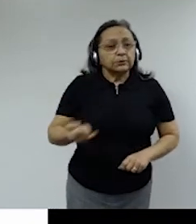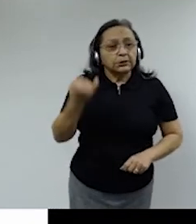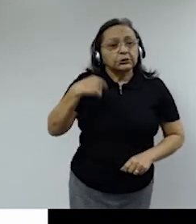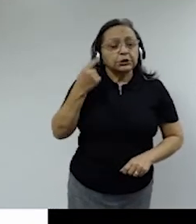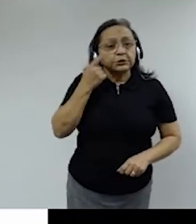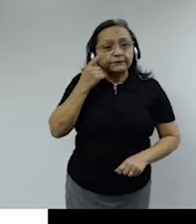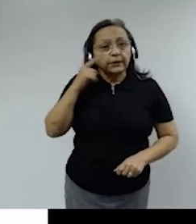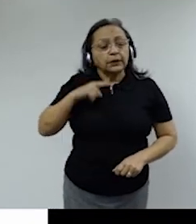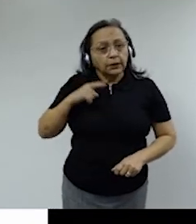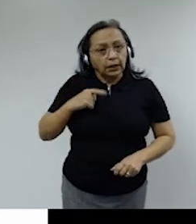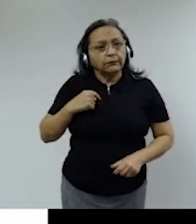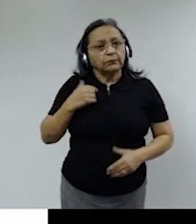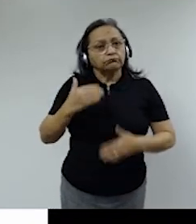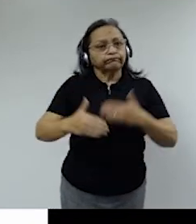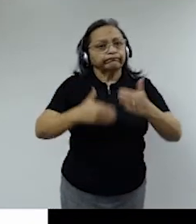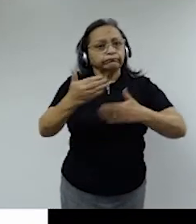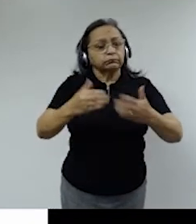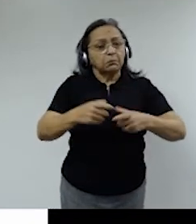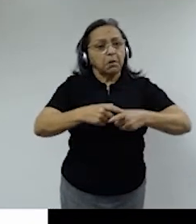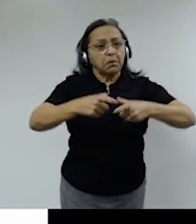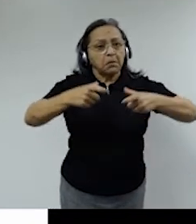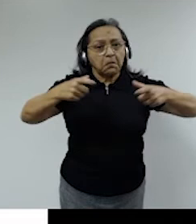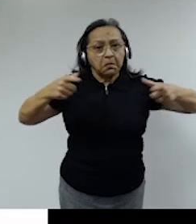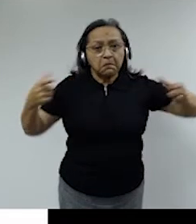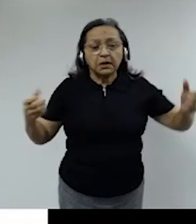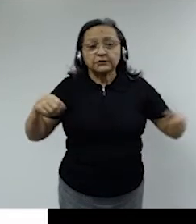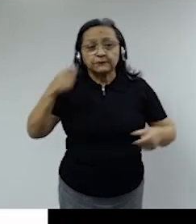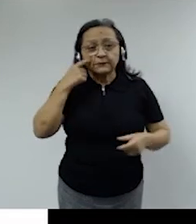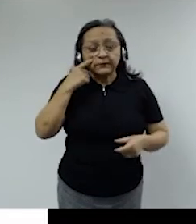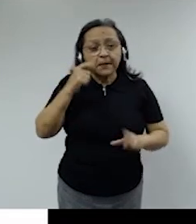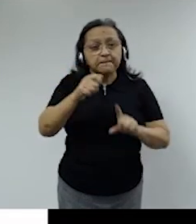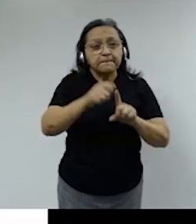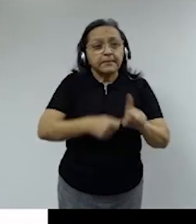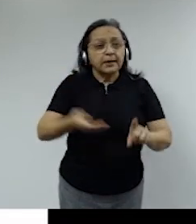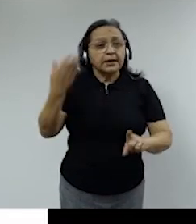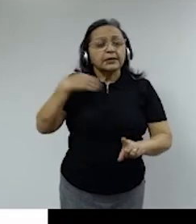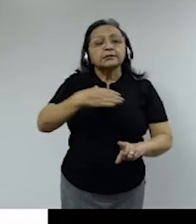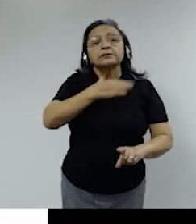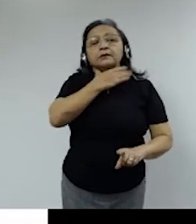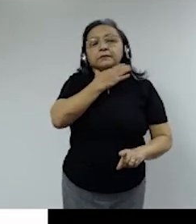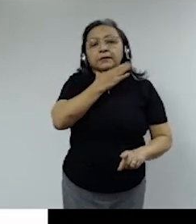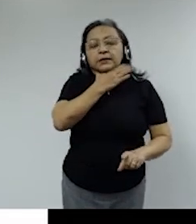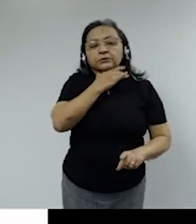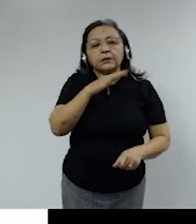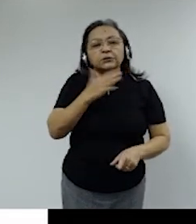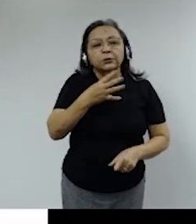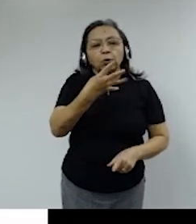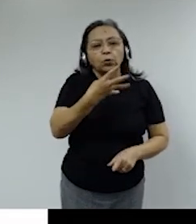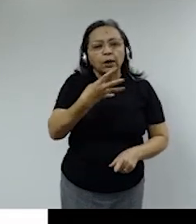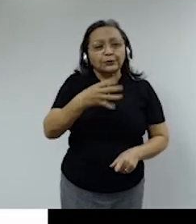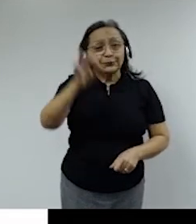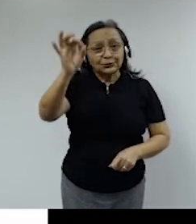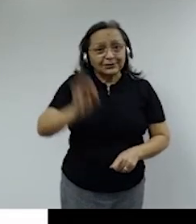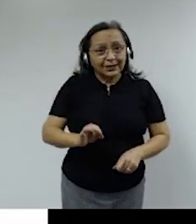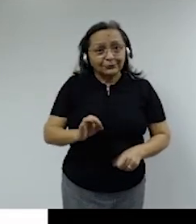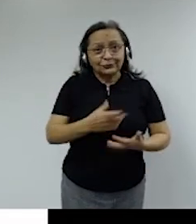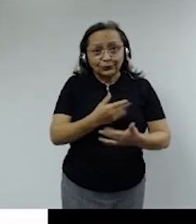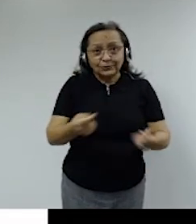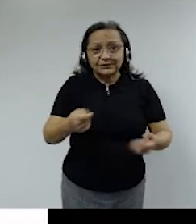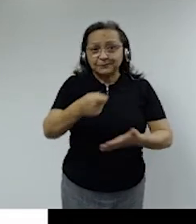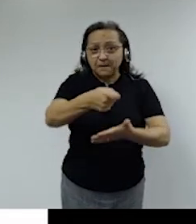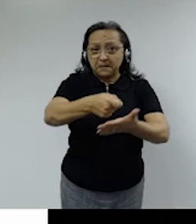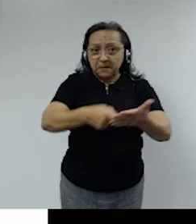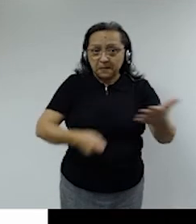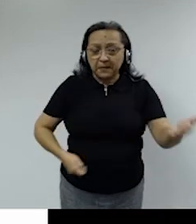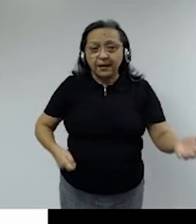uma tendência de aumento. Se vocês verem, por exemplo, em março era em torno de 4%, né, de casos relatados, quando chegou em novembro a